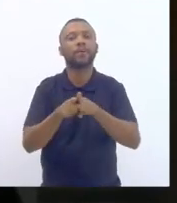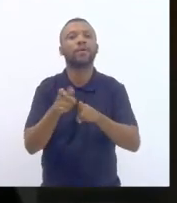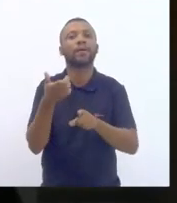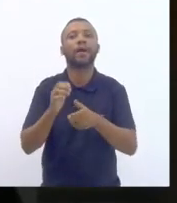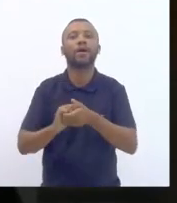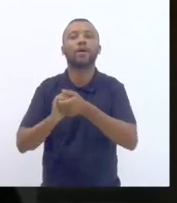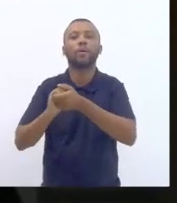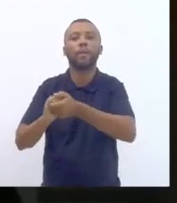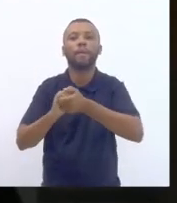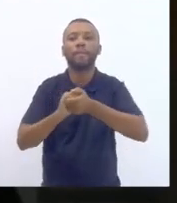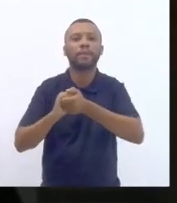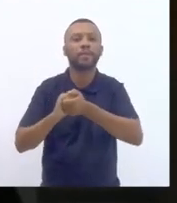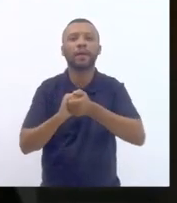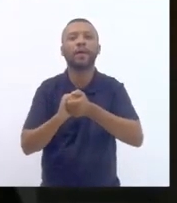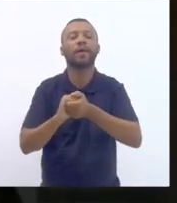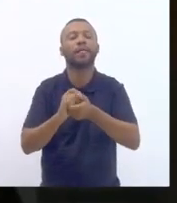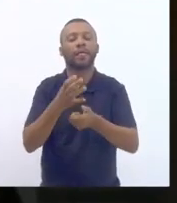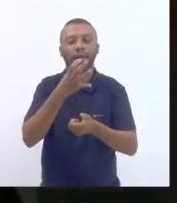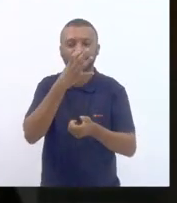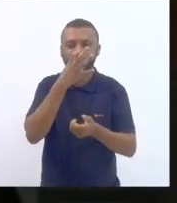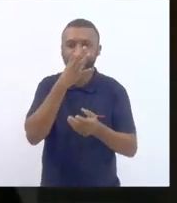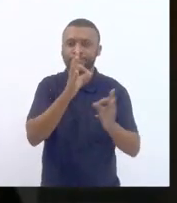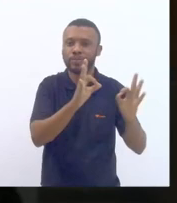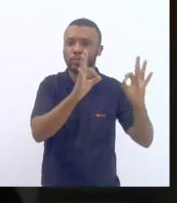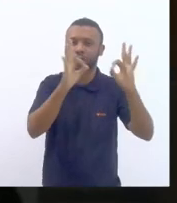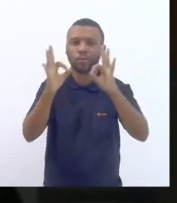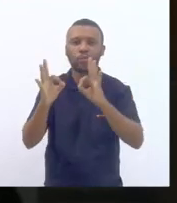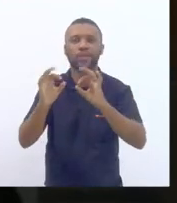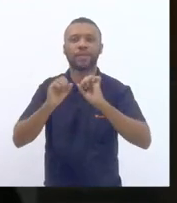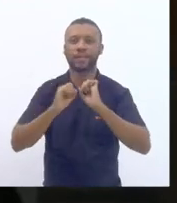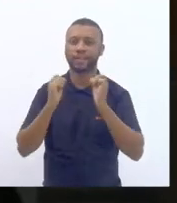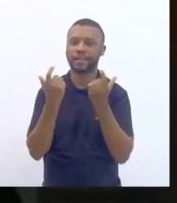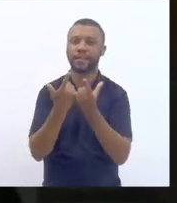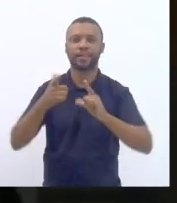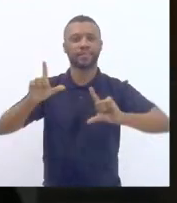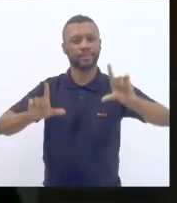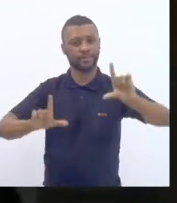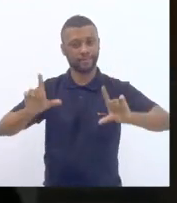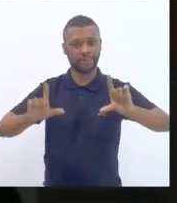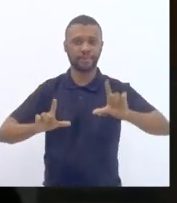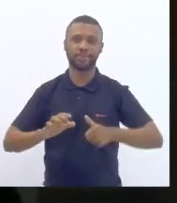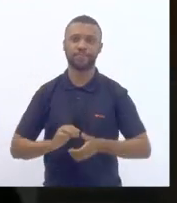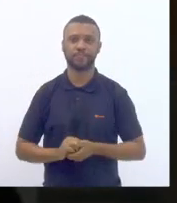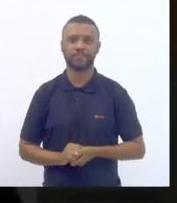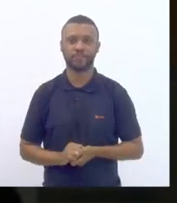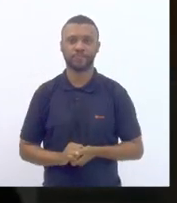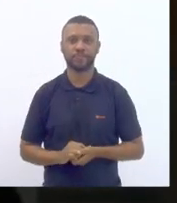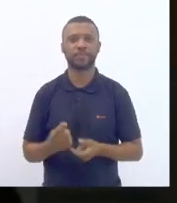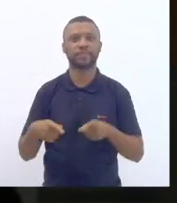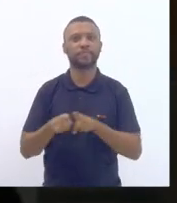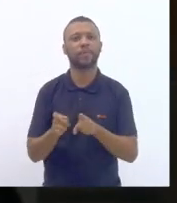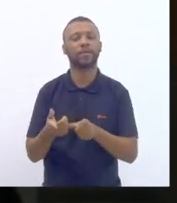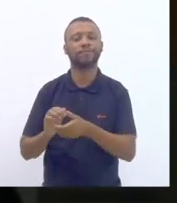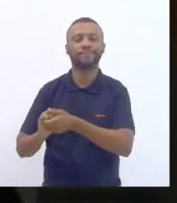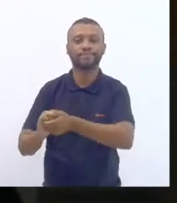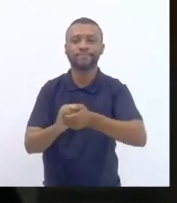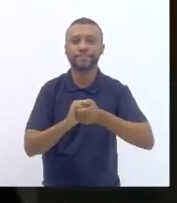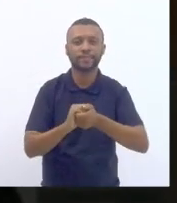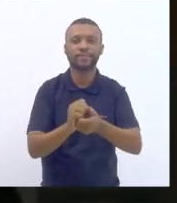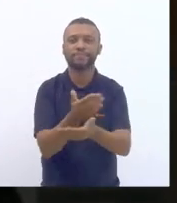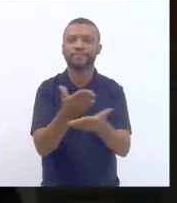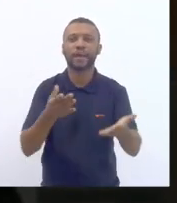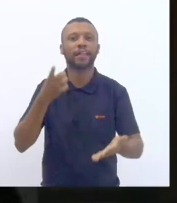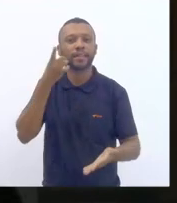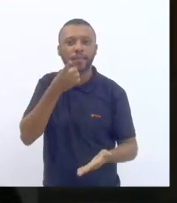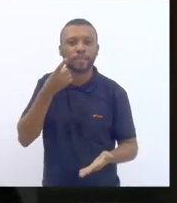complementar os telespectadores da TV alerj comprimentar senhoras e senhores